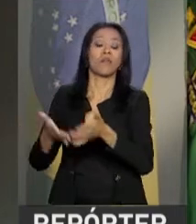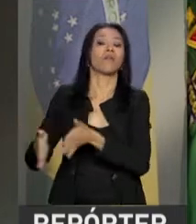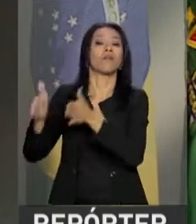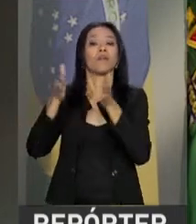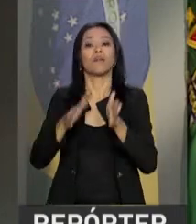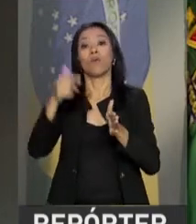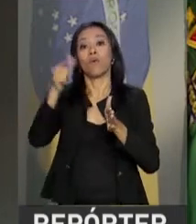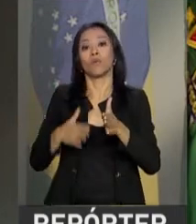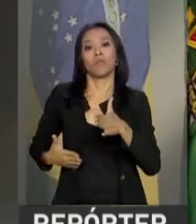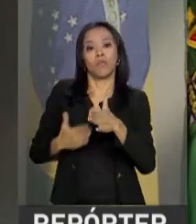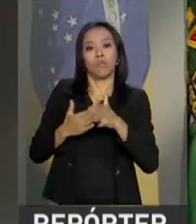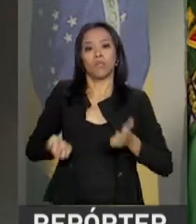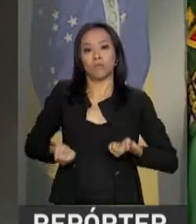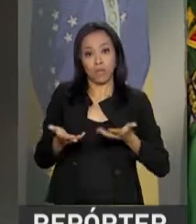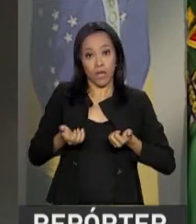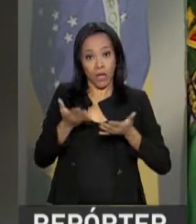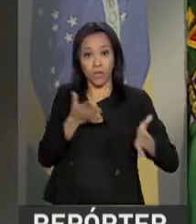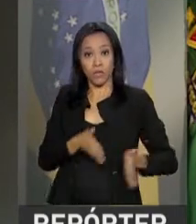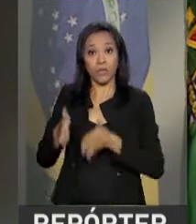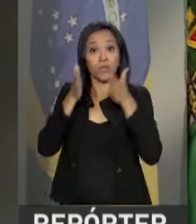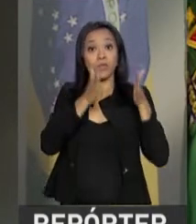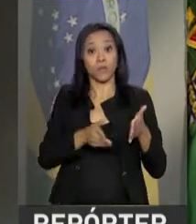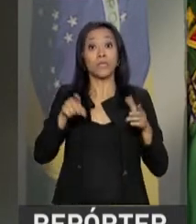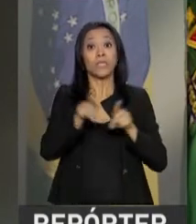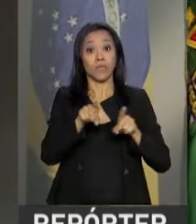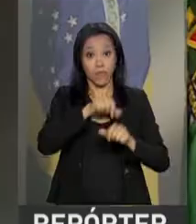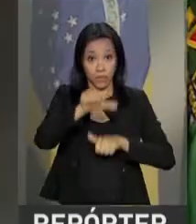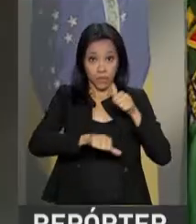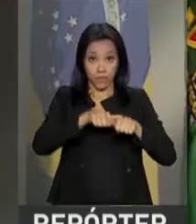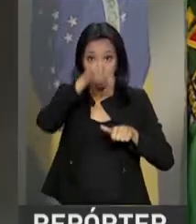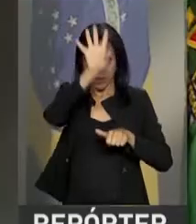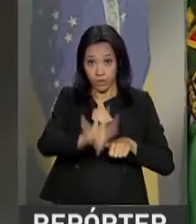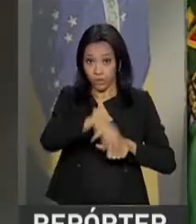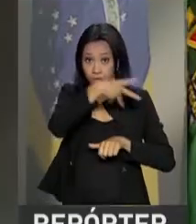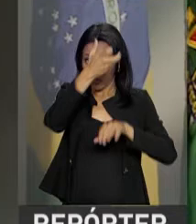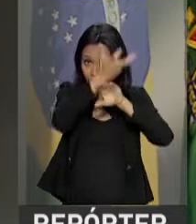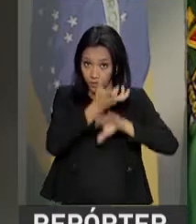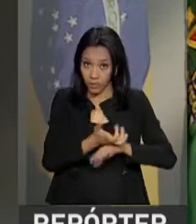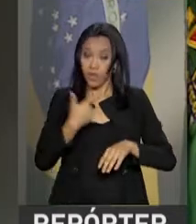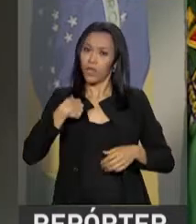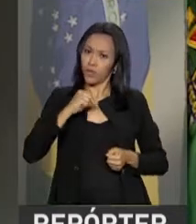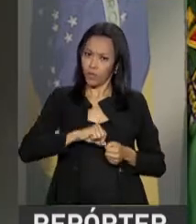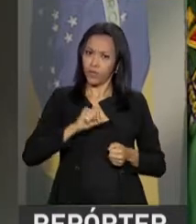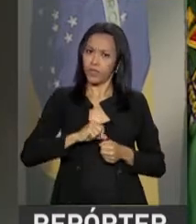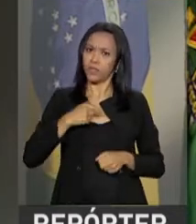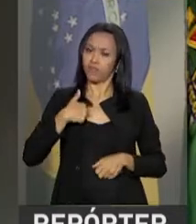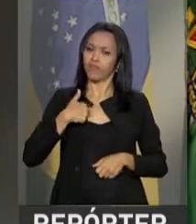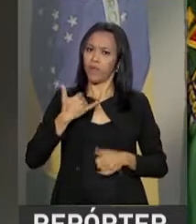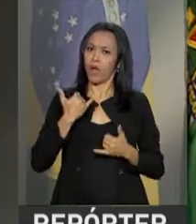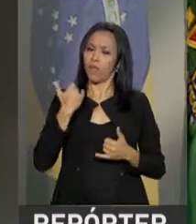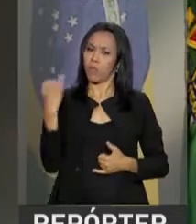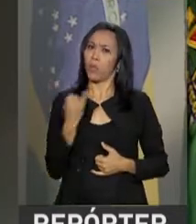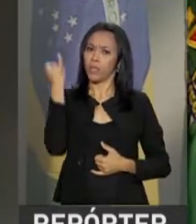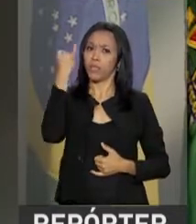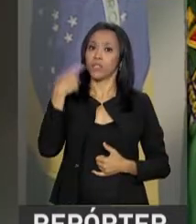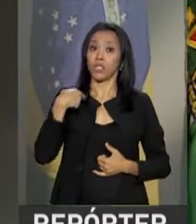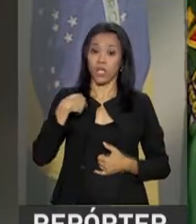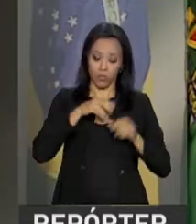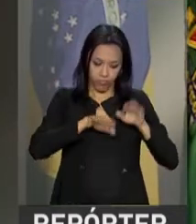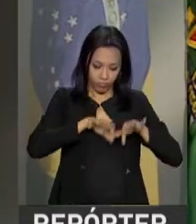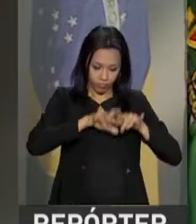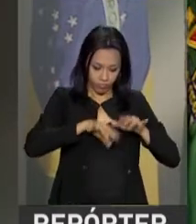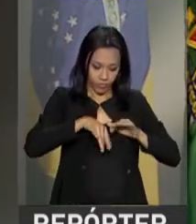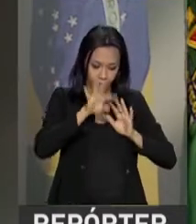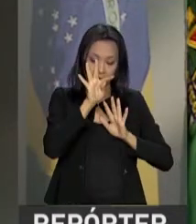com o teto dos gastos públicos como fizemos com a reforma do ensino médio eu pratiquei um ato muito importante eu estou encaminhando ao congresso nacional